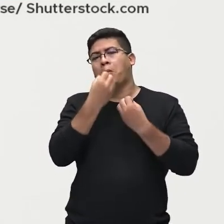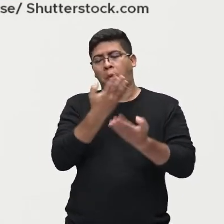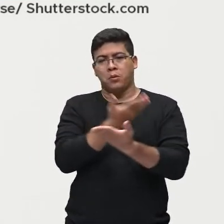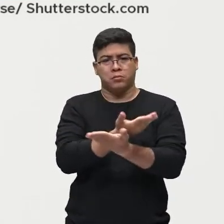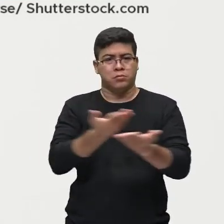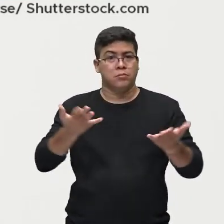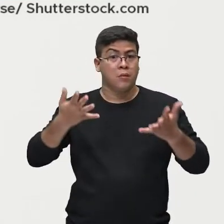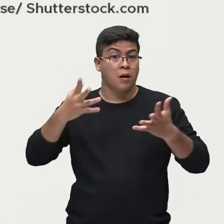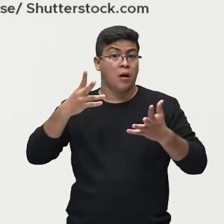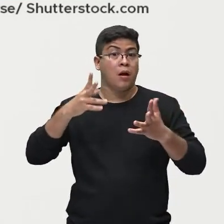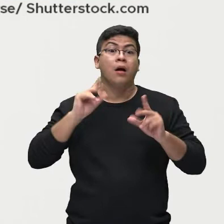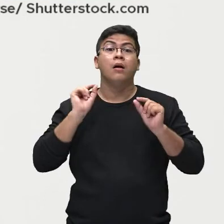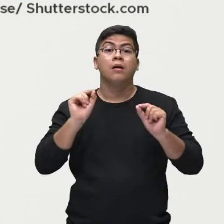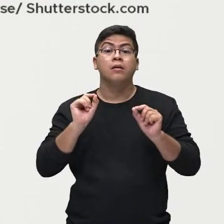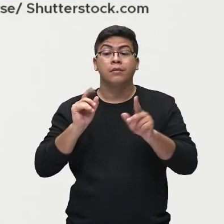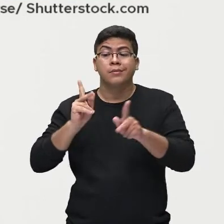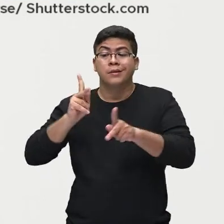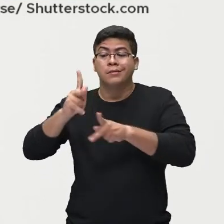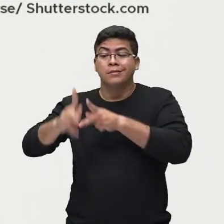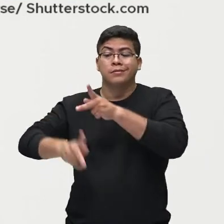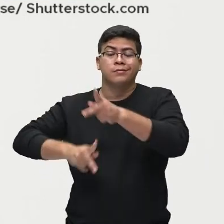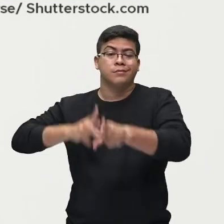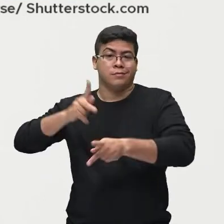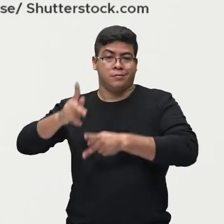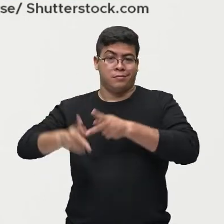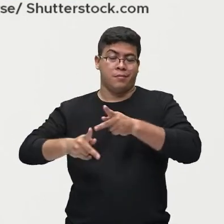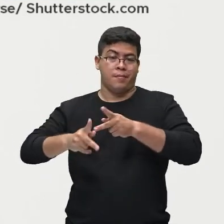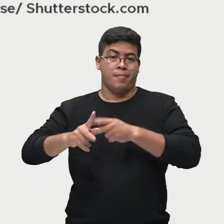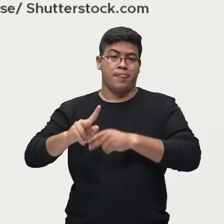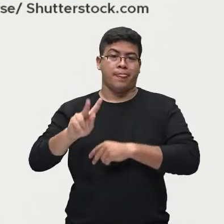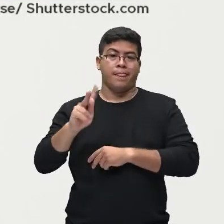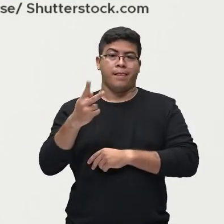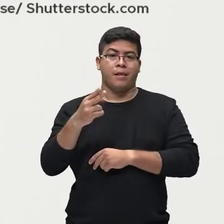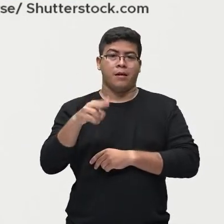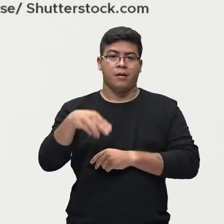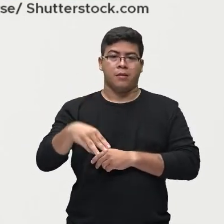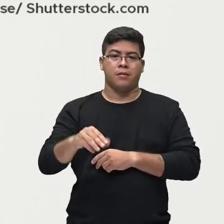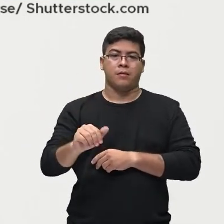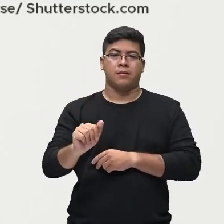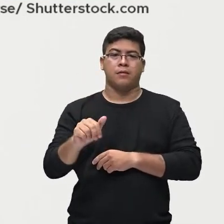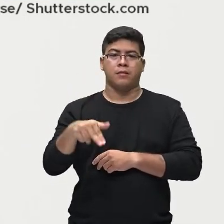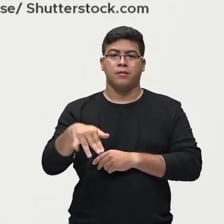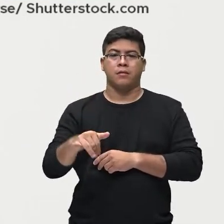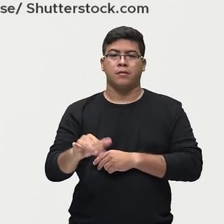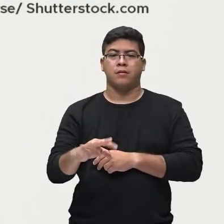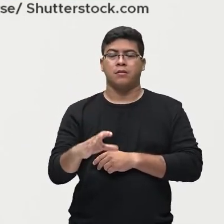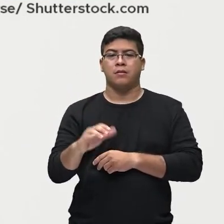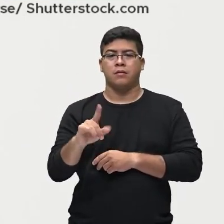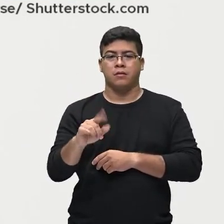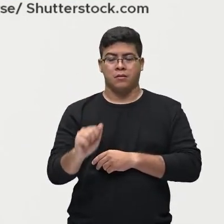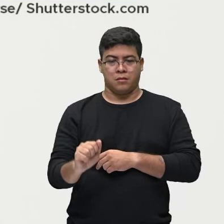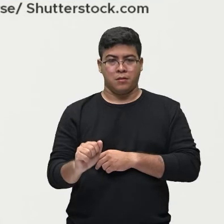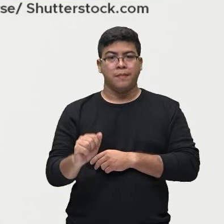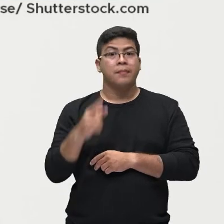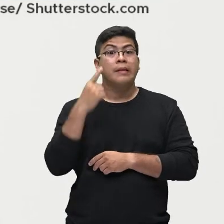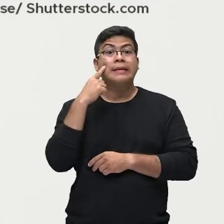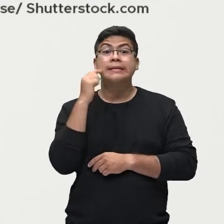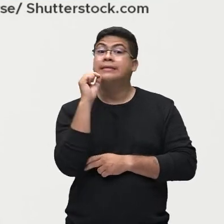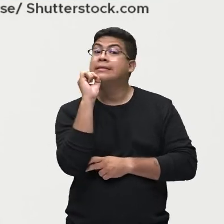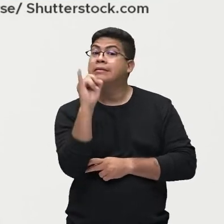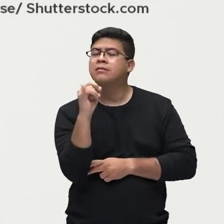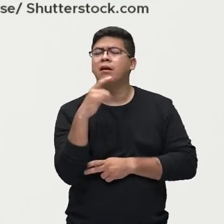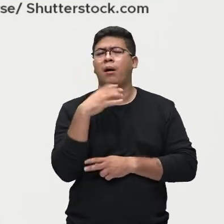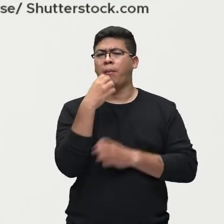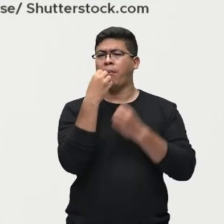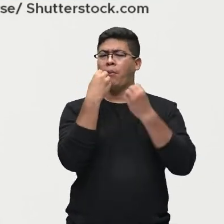para a humanidade. Ou seja, se a coisa é boa é porque serve de bem para os outros. E se a coisa é